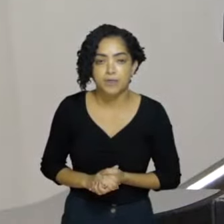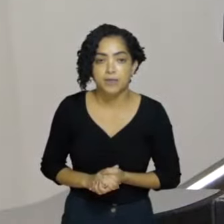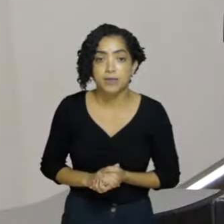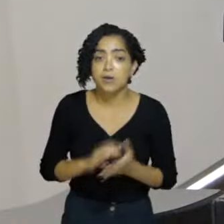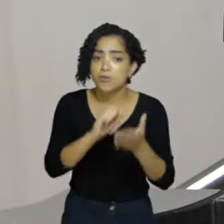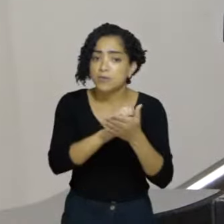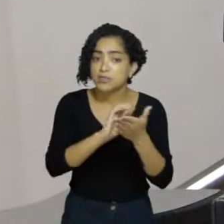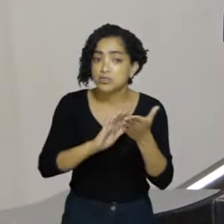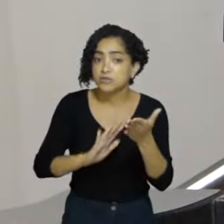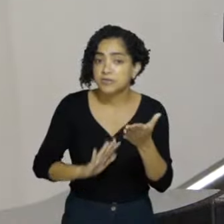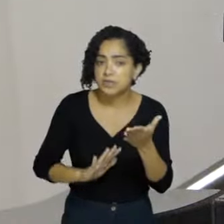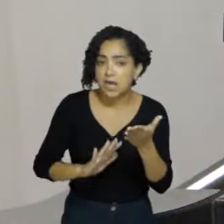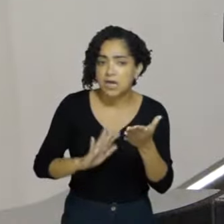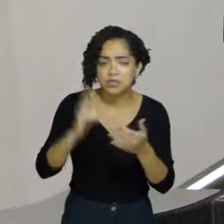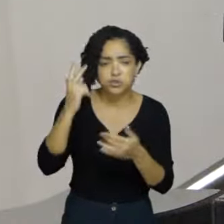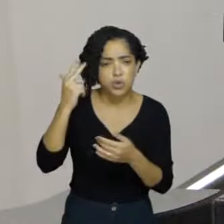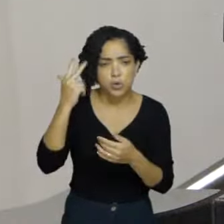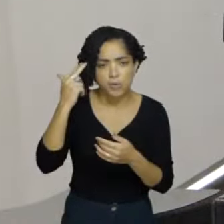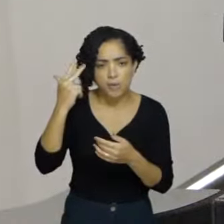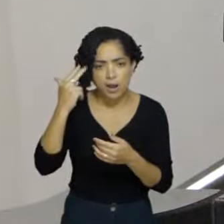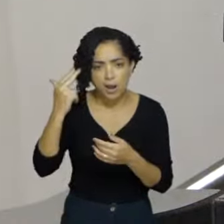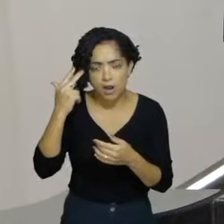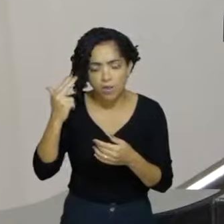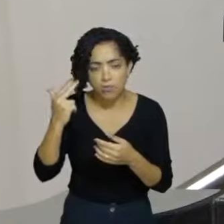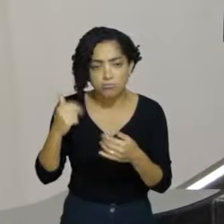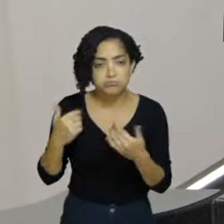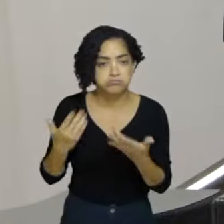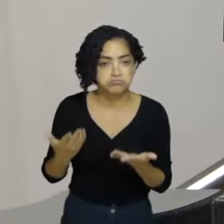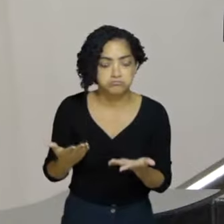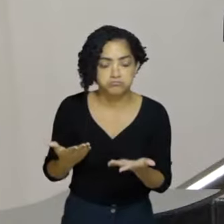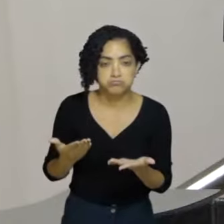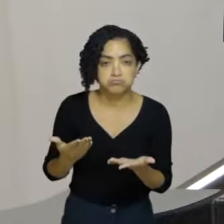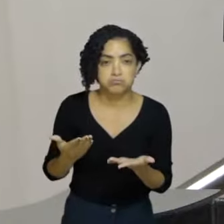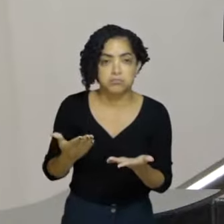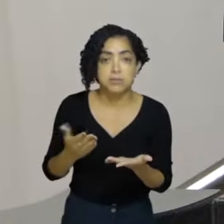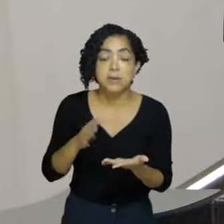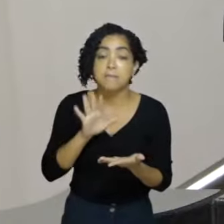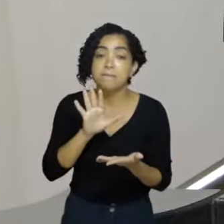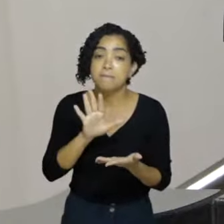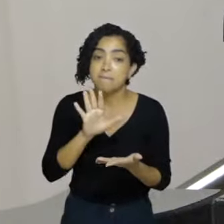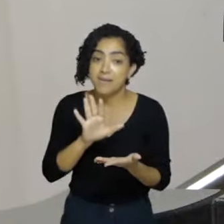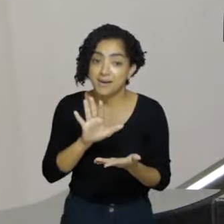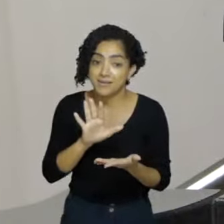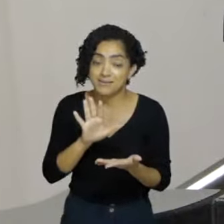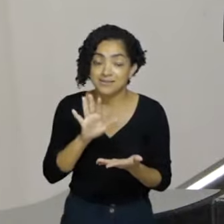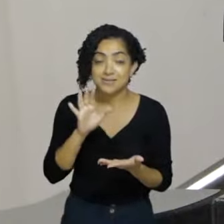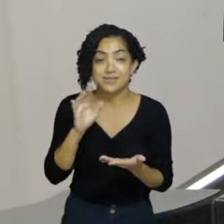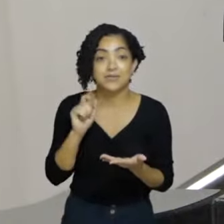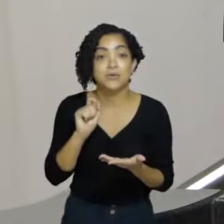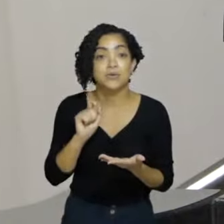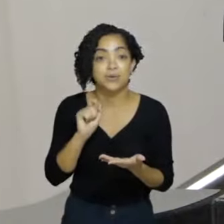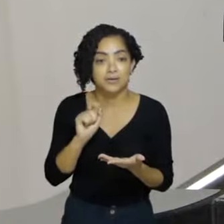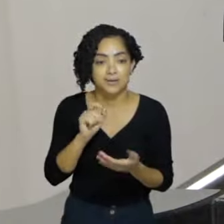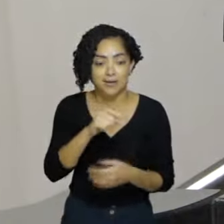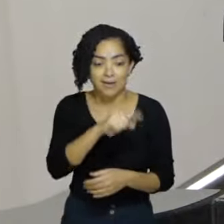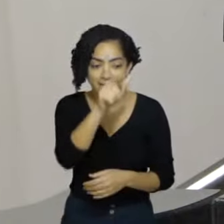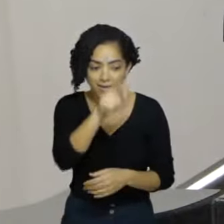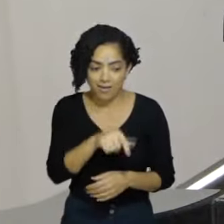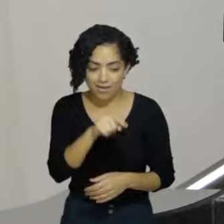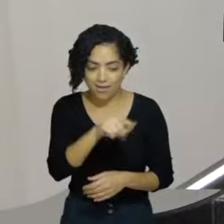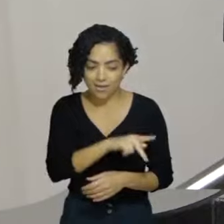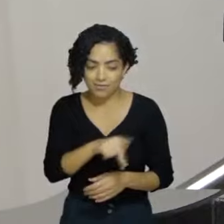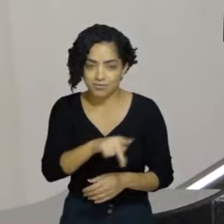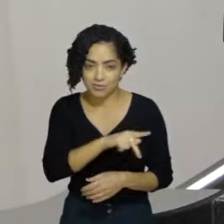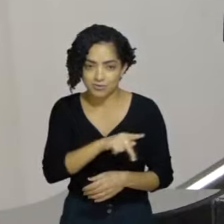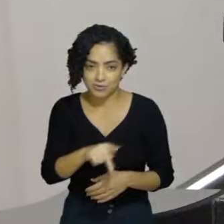que seria comum, uma atividade que seria corriqueira, se não estivéssemos, obviamente, falando de uma professora